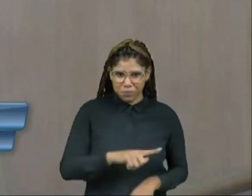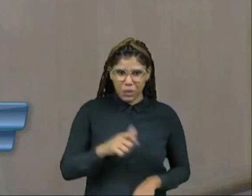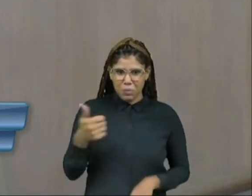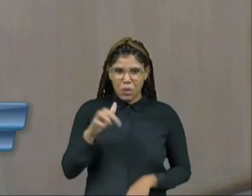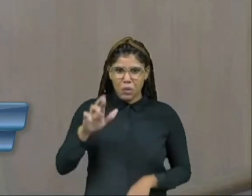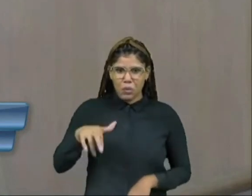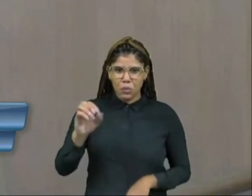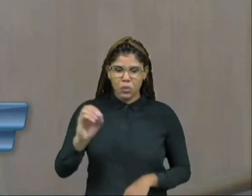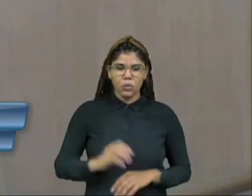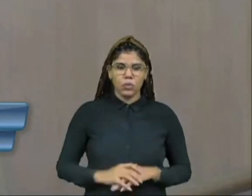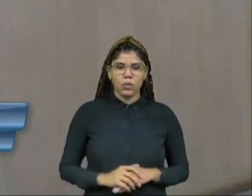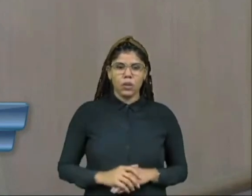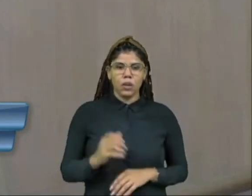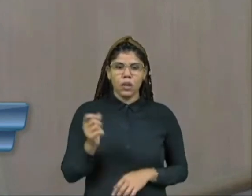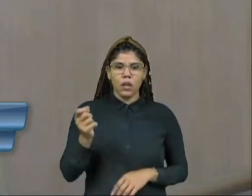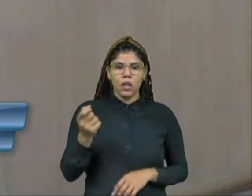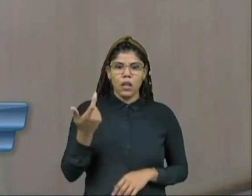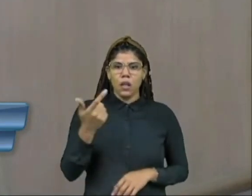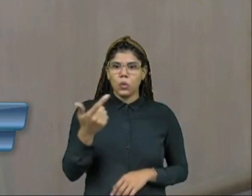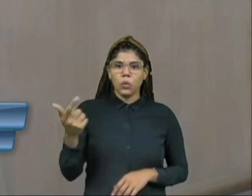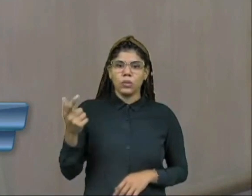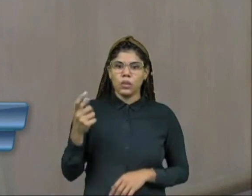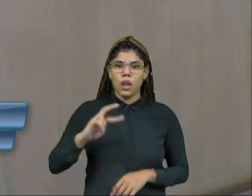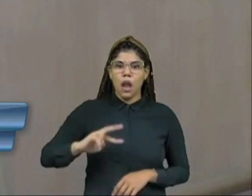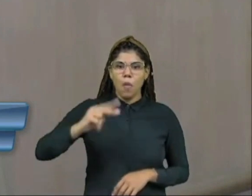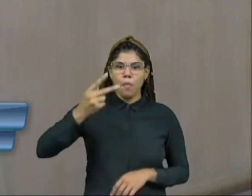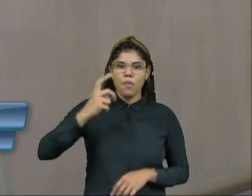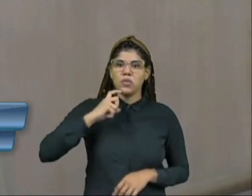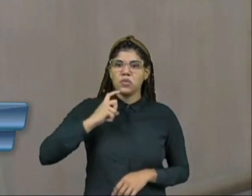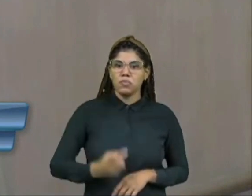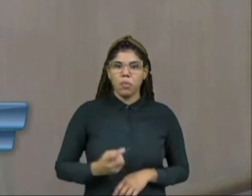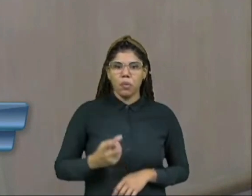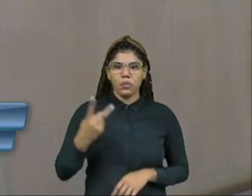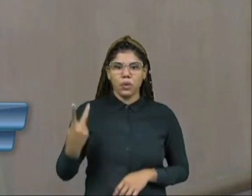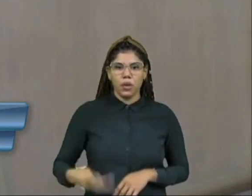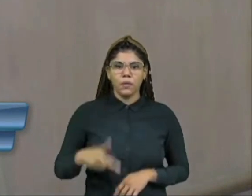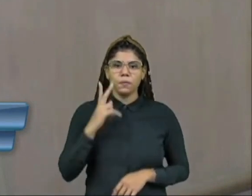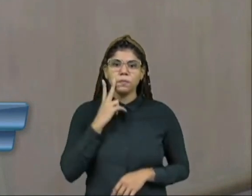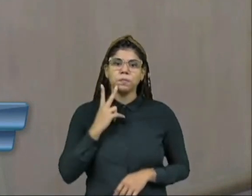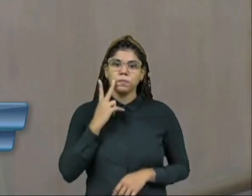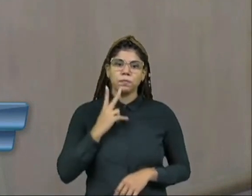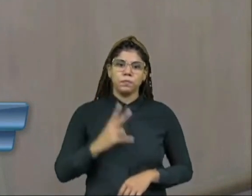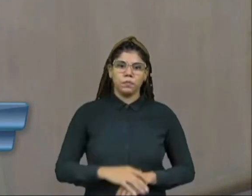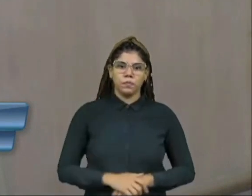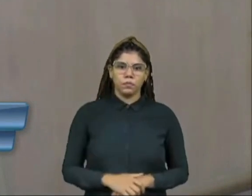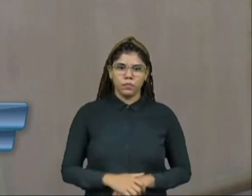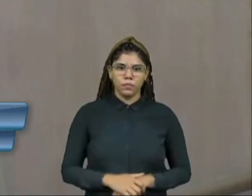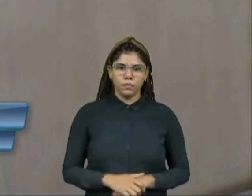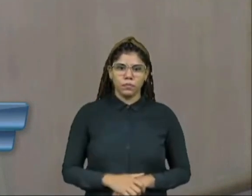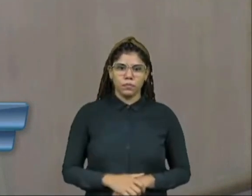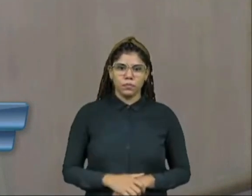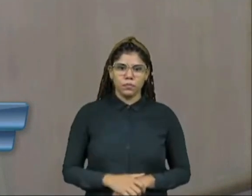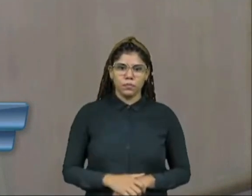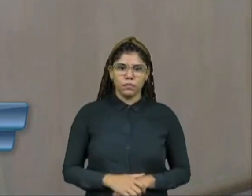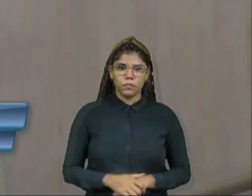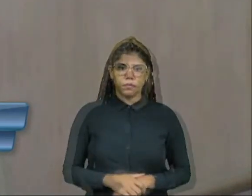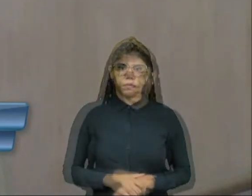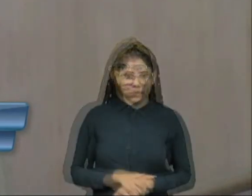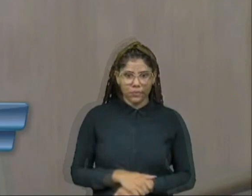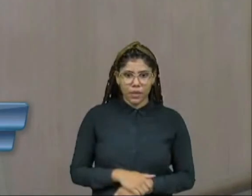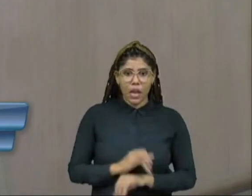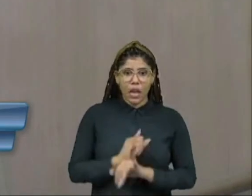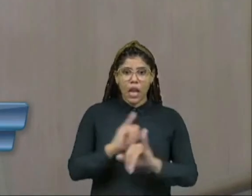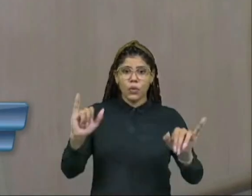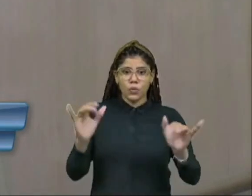que não teria aumento de imposto para os cearenses. Que não teria o quê? O imposto já está quase